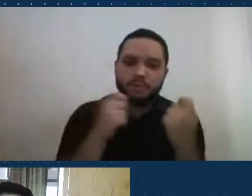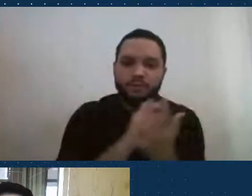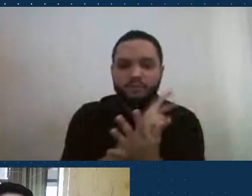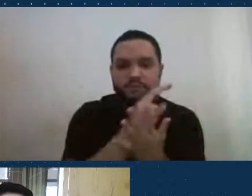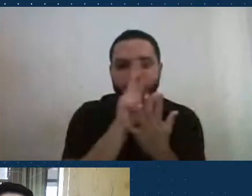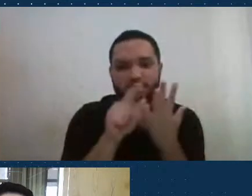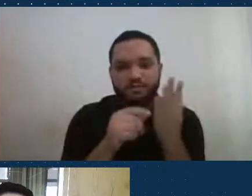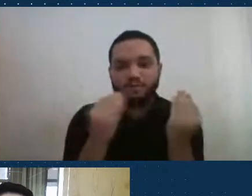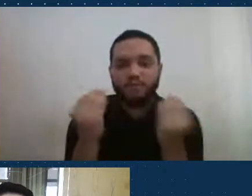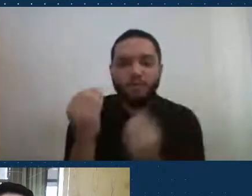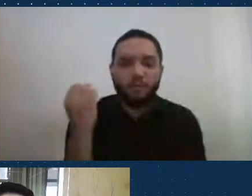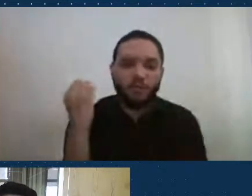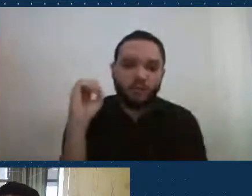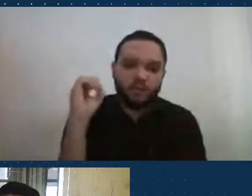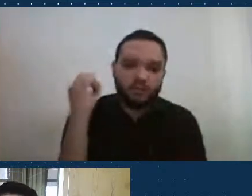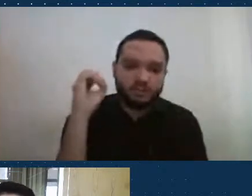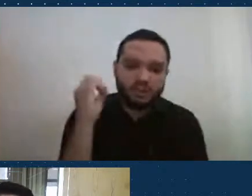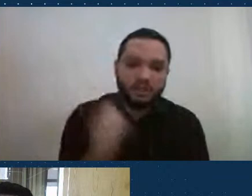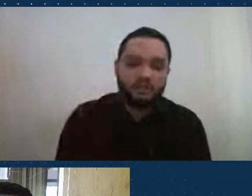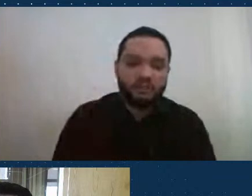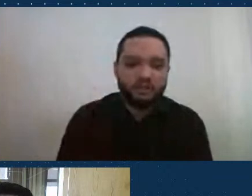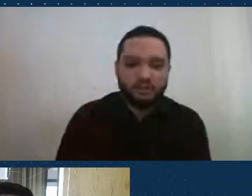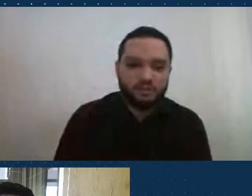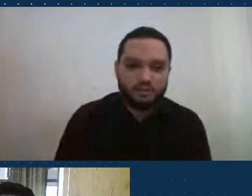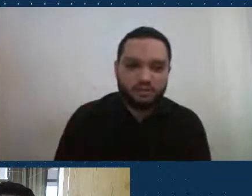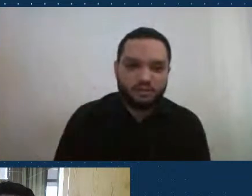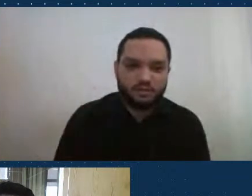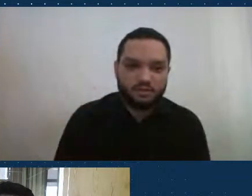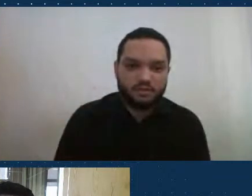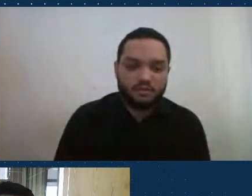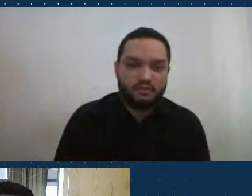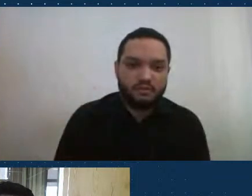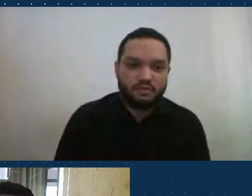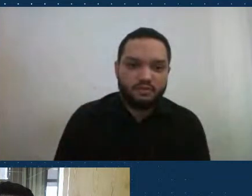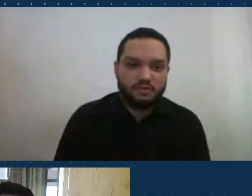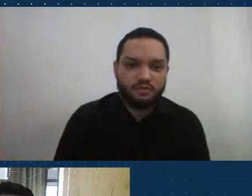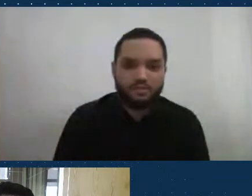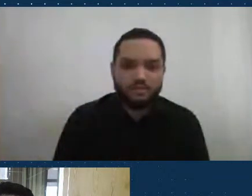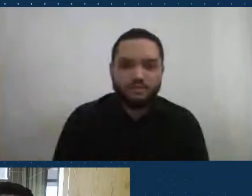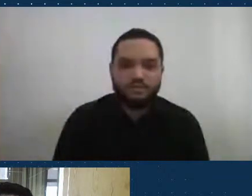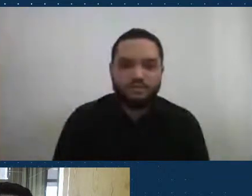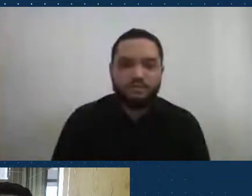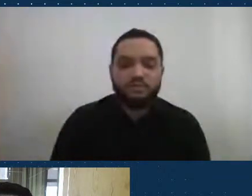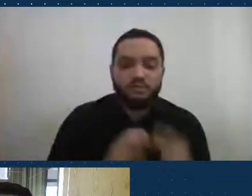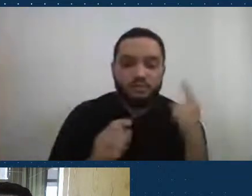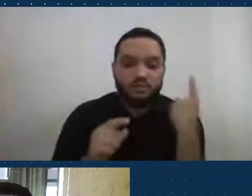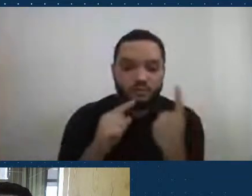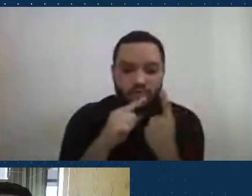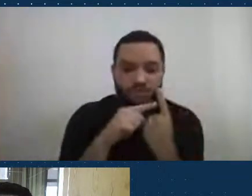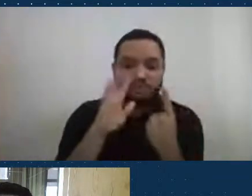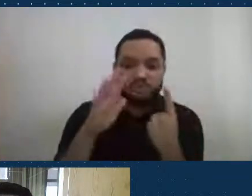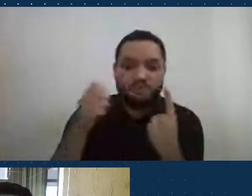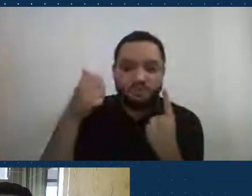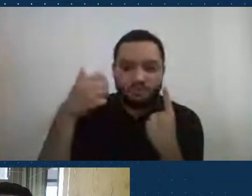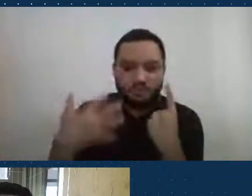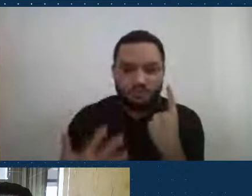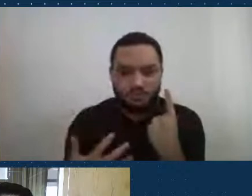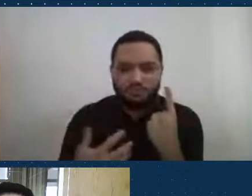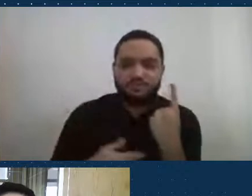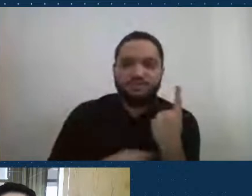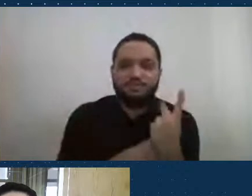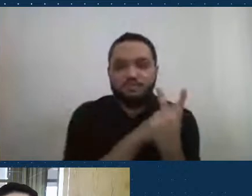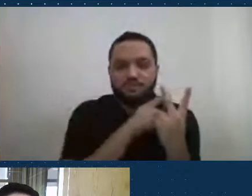essa originalidade. Uma é essa que eu já falei, certo? A outra é realmente